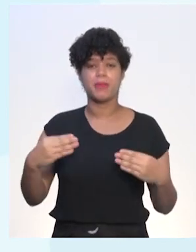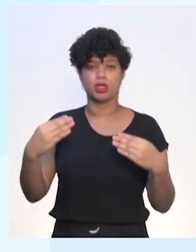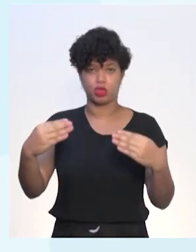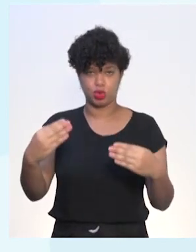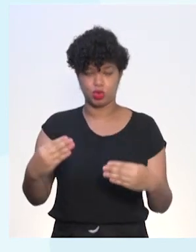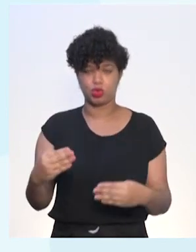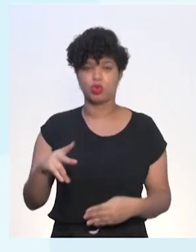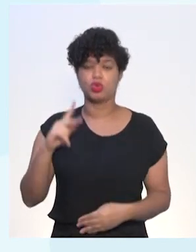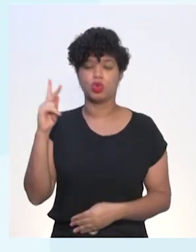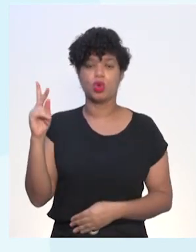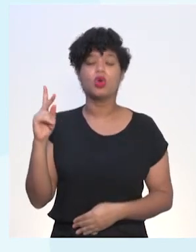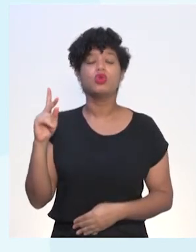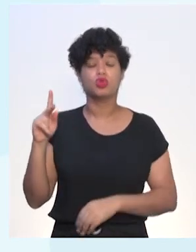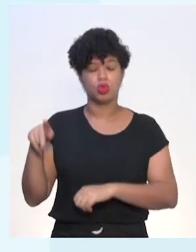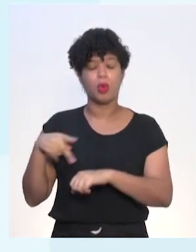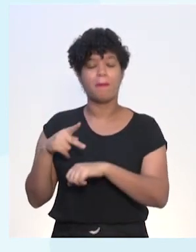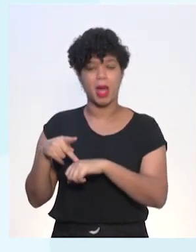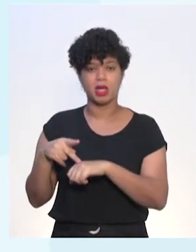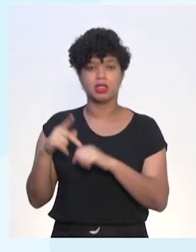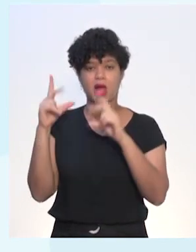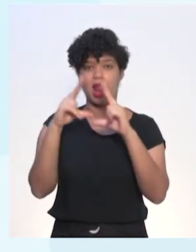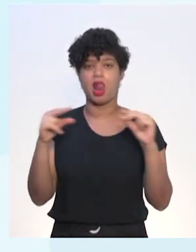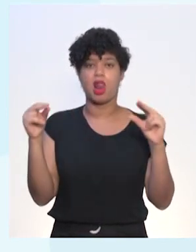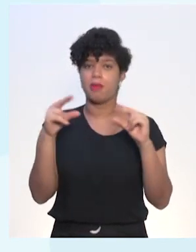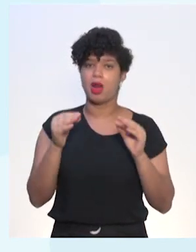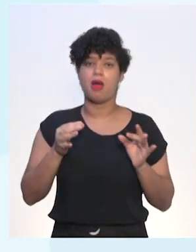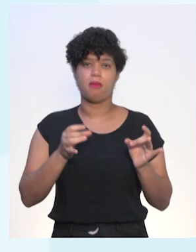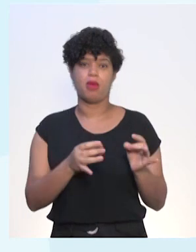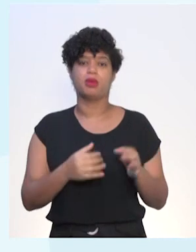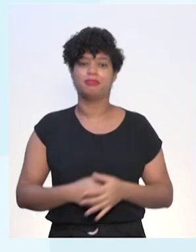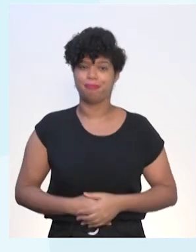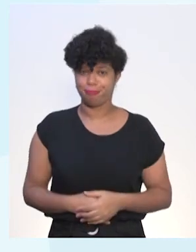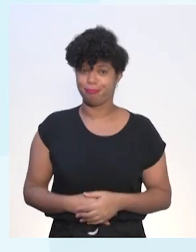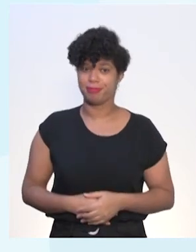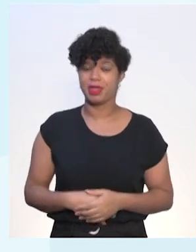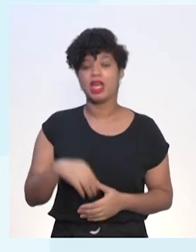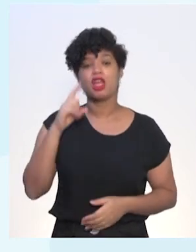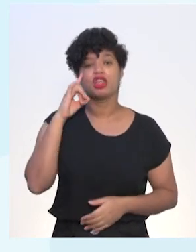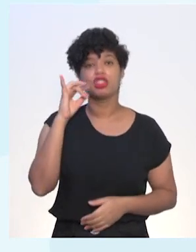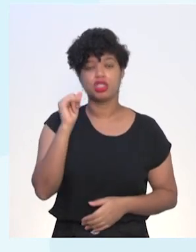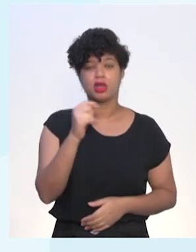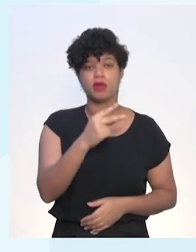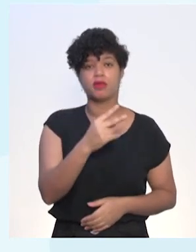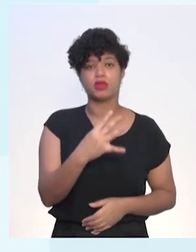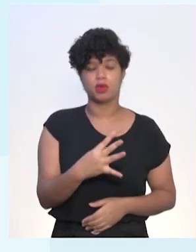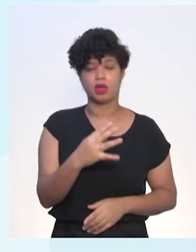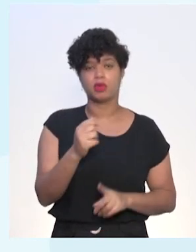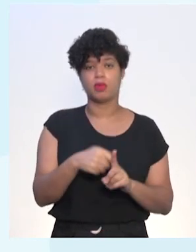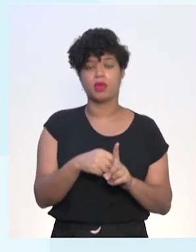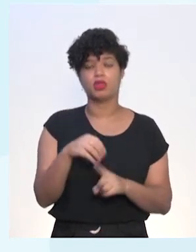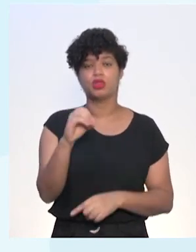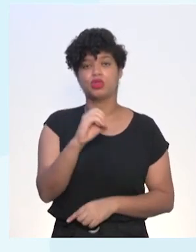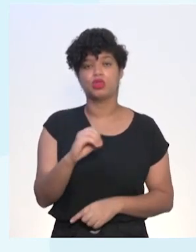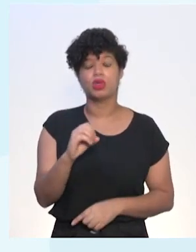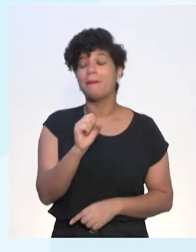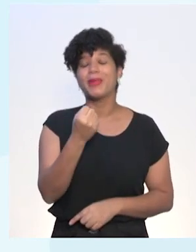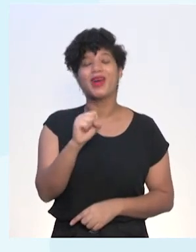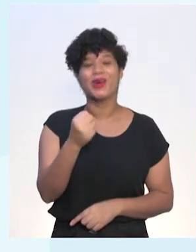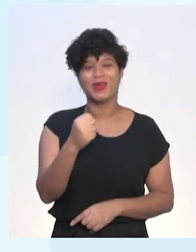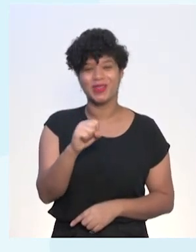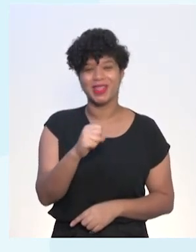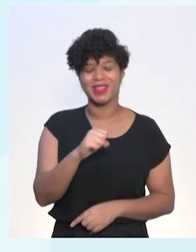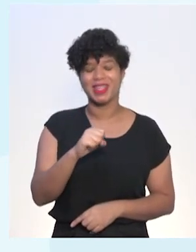página 51 número 154 é uma notícia de 24 de agosto de 2020